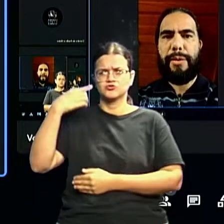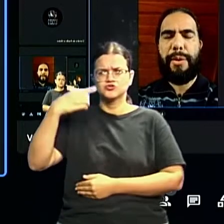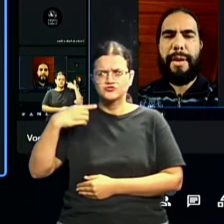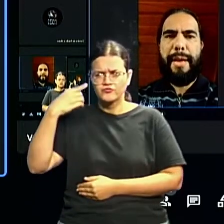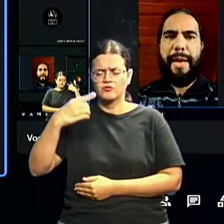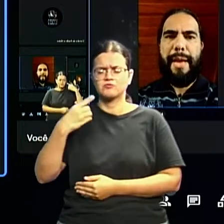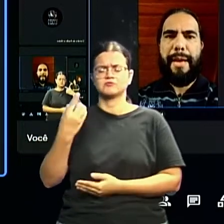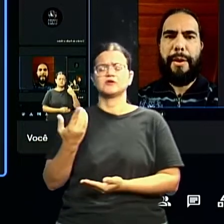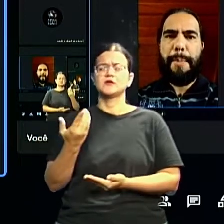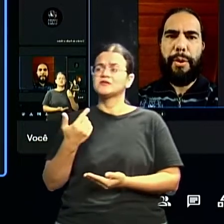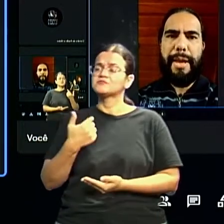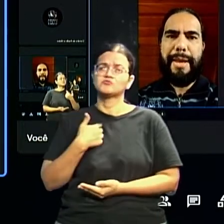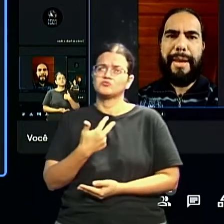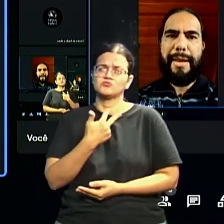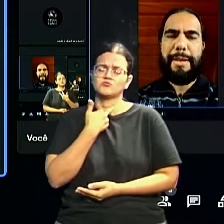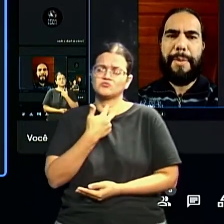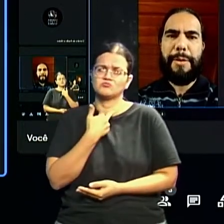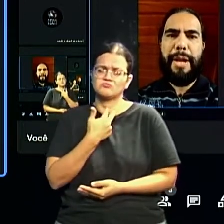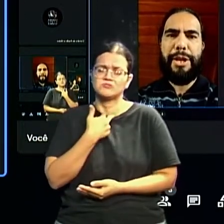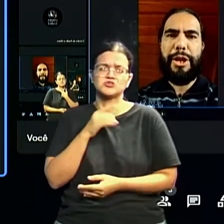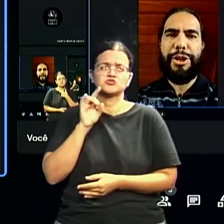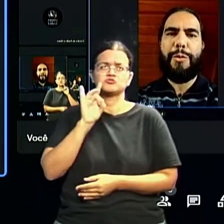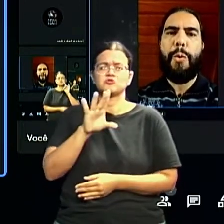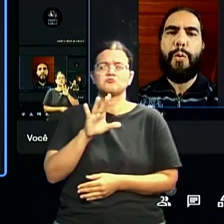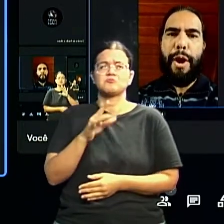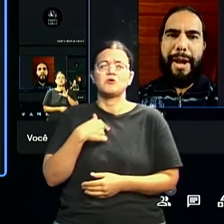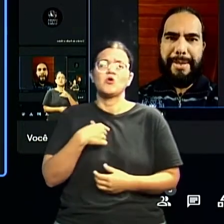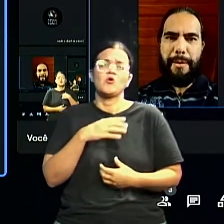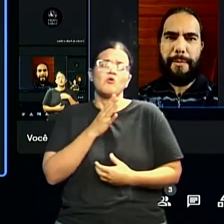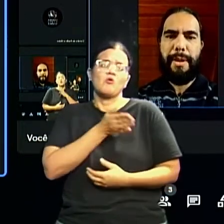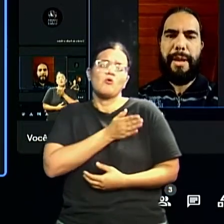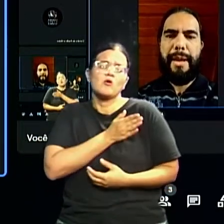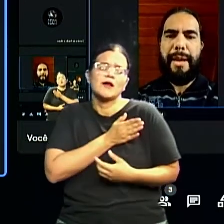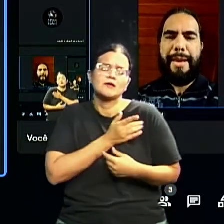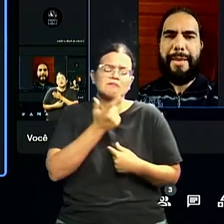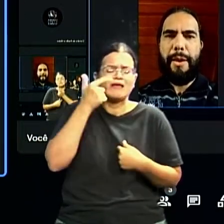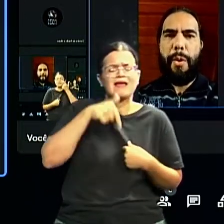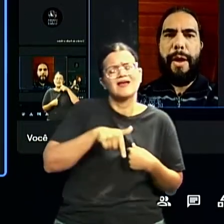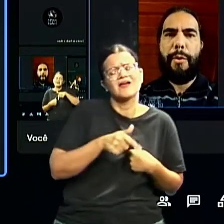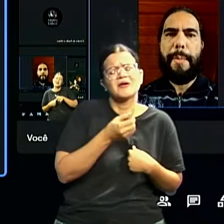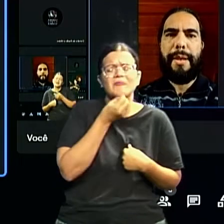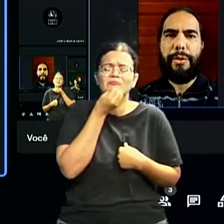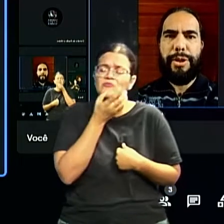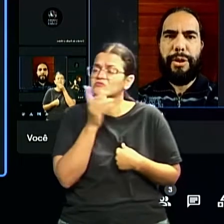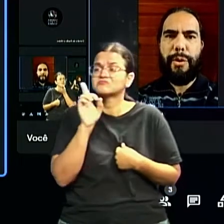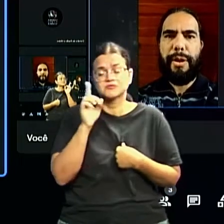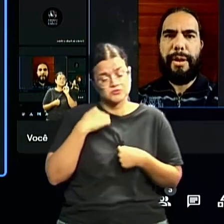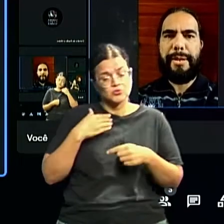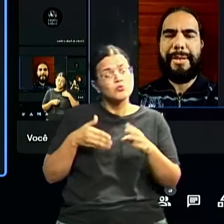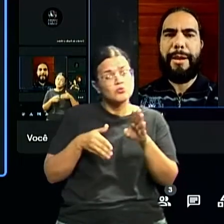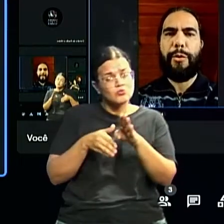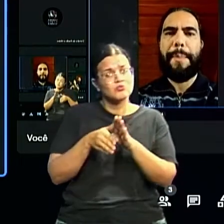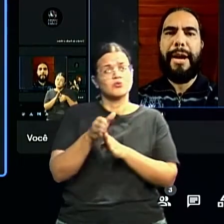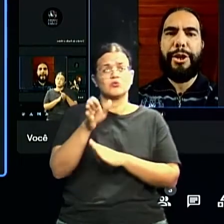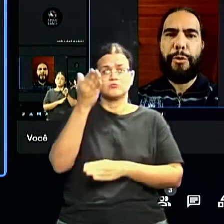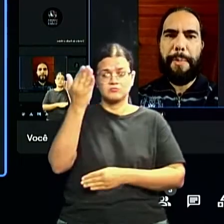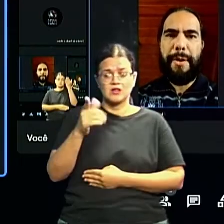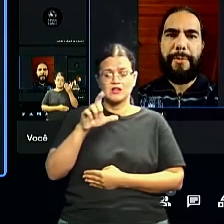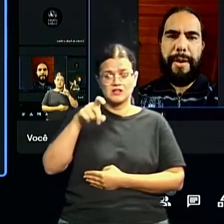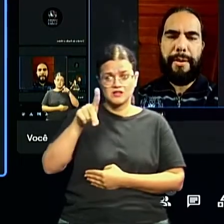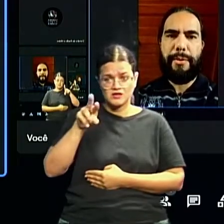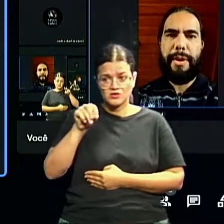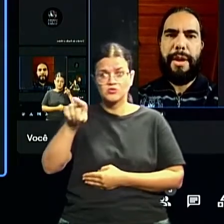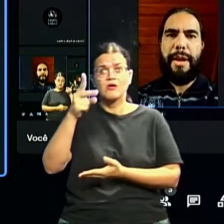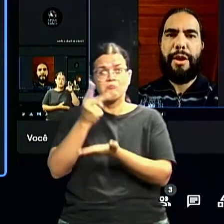do direito, não poderia simplesmente agir com o coração. Então, eu recomendo ao senhor, sendo o